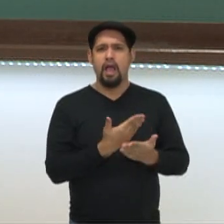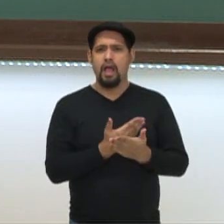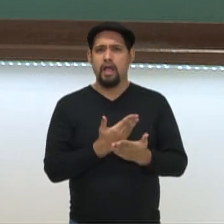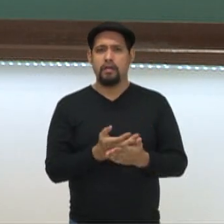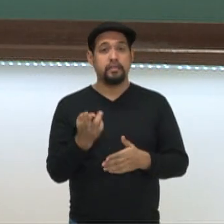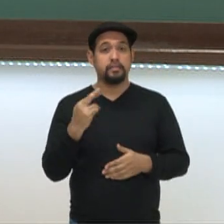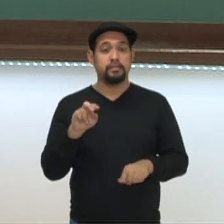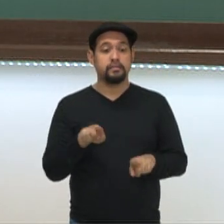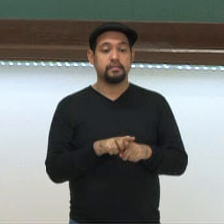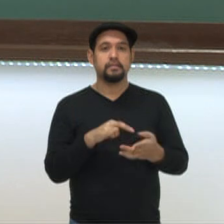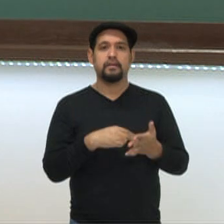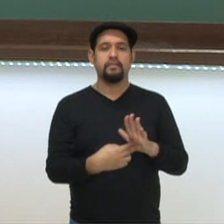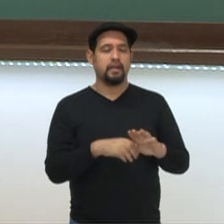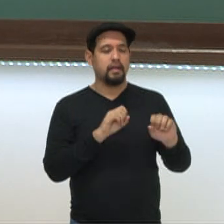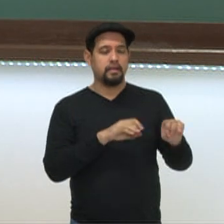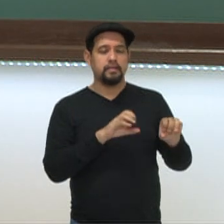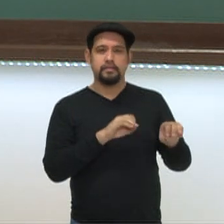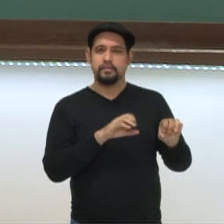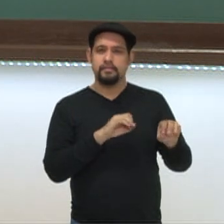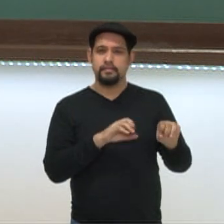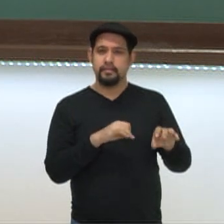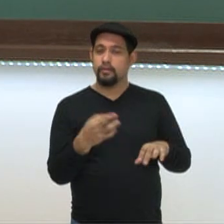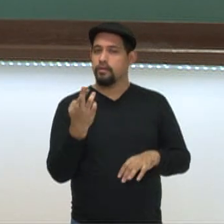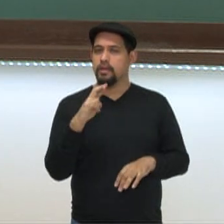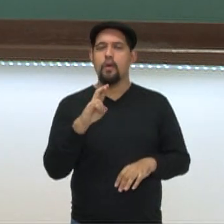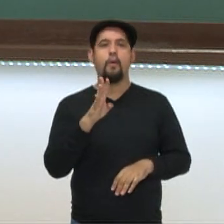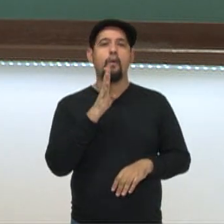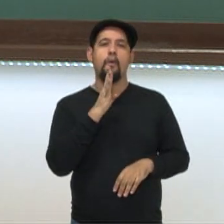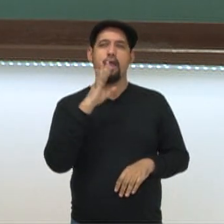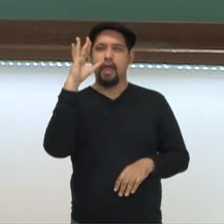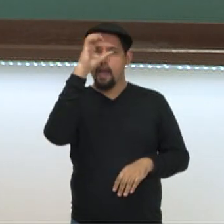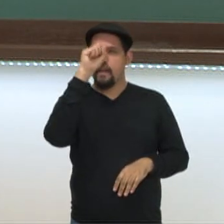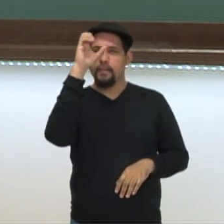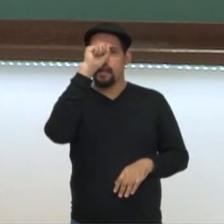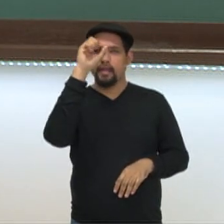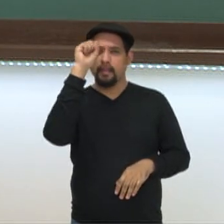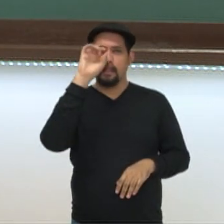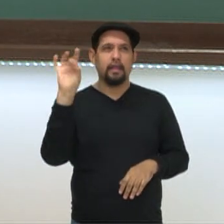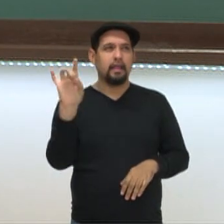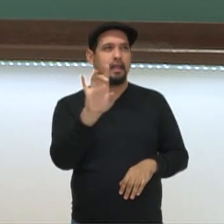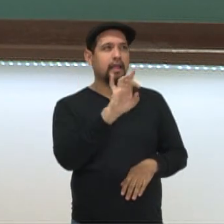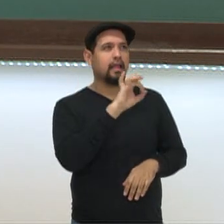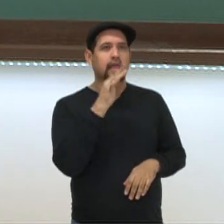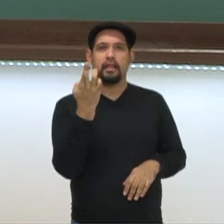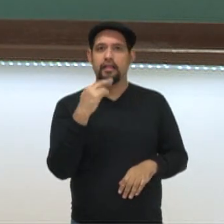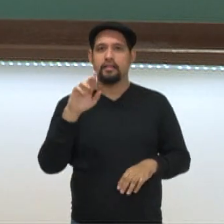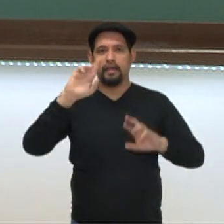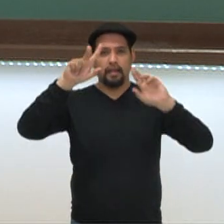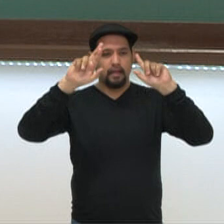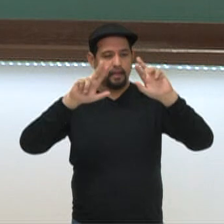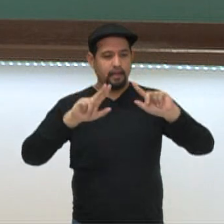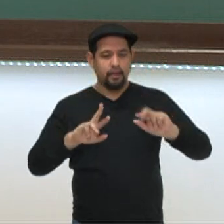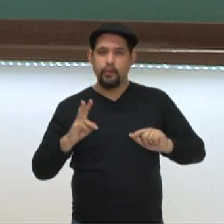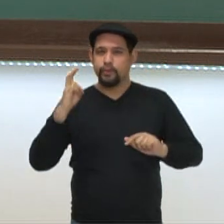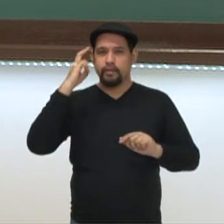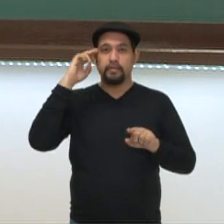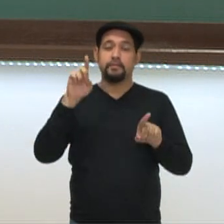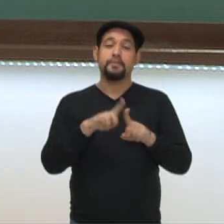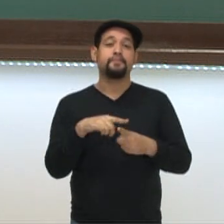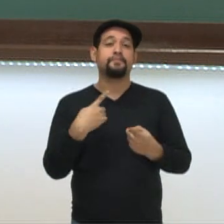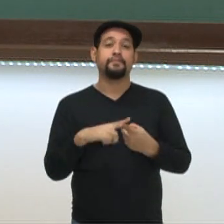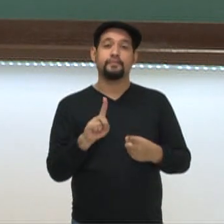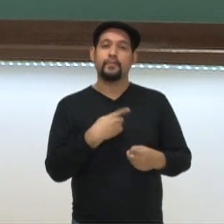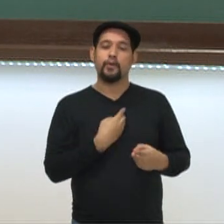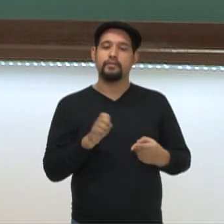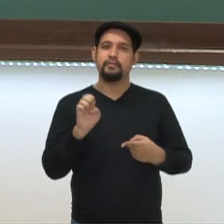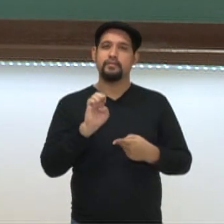é ensino religioso, ou seja, conhecimento sobre o fenômeno religioso, sobre a diversidade cultural, porque o nosso Estado